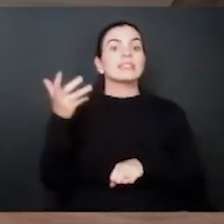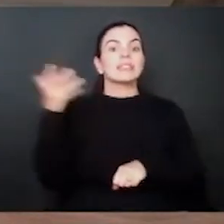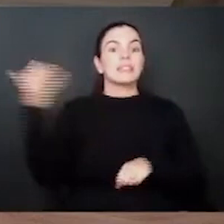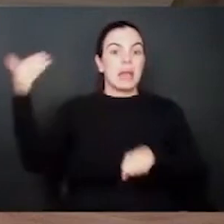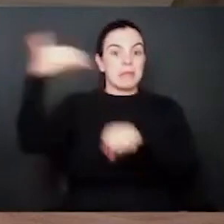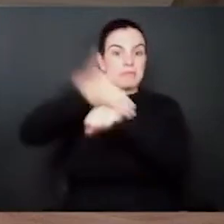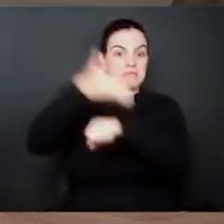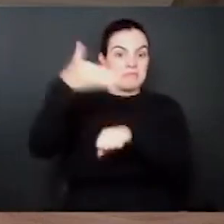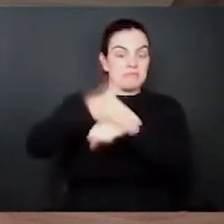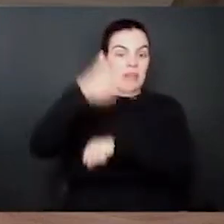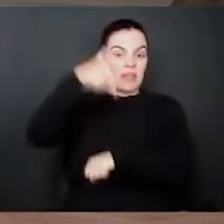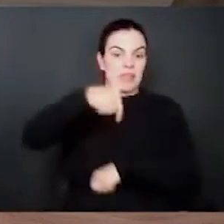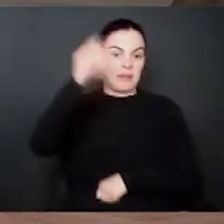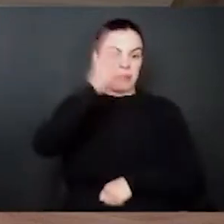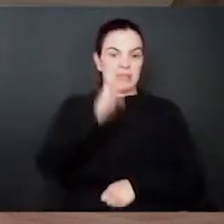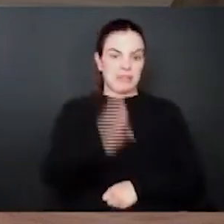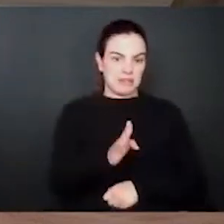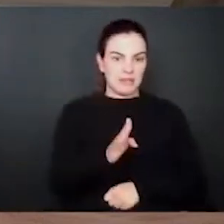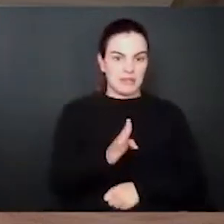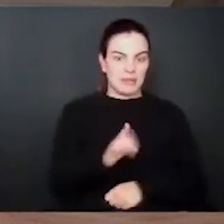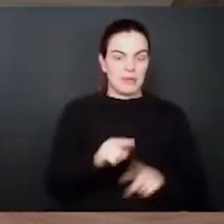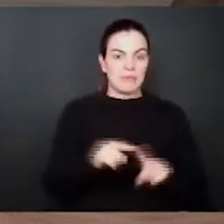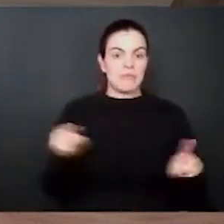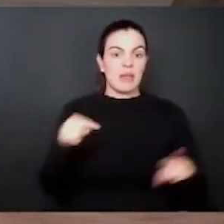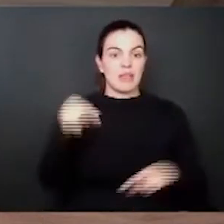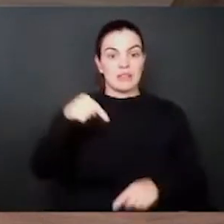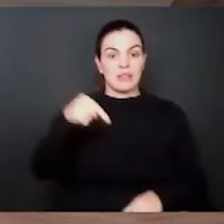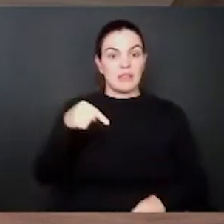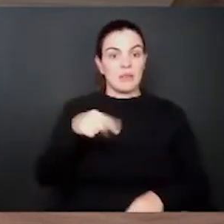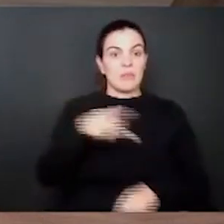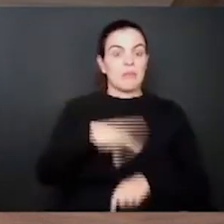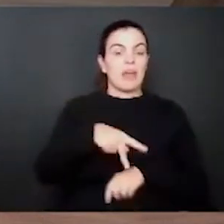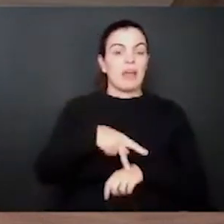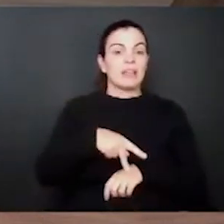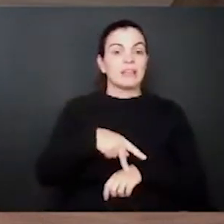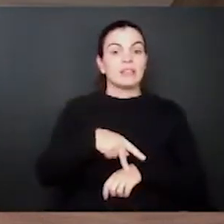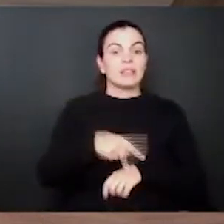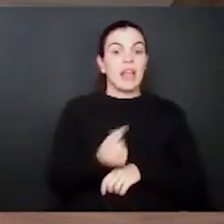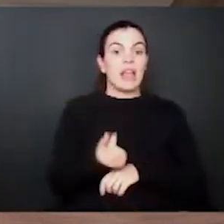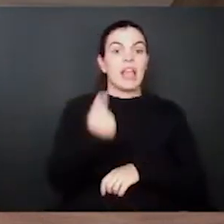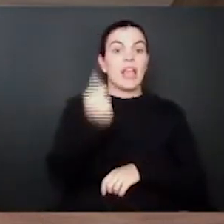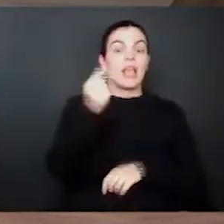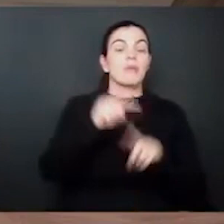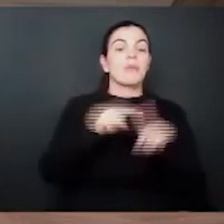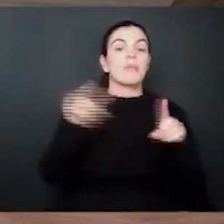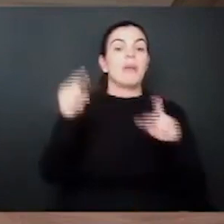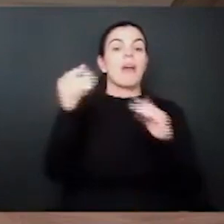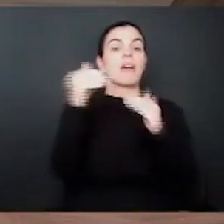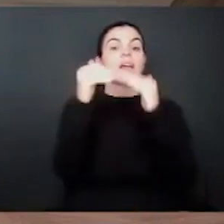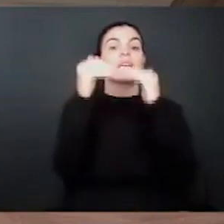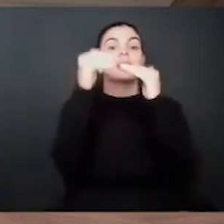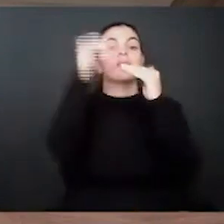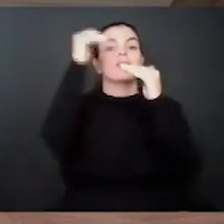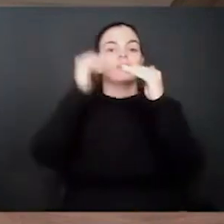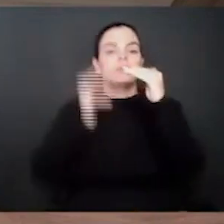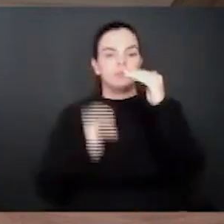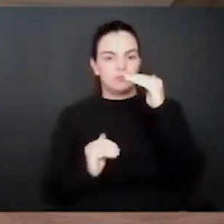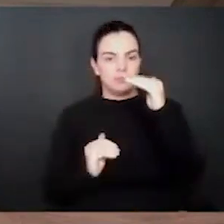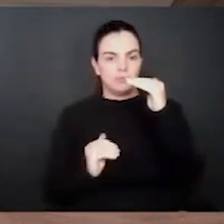né? Mas ele é extremamente desigual. É uma concentração de renda enorme,